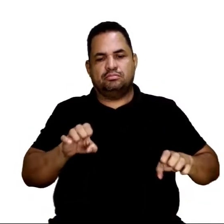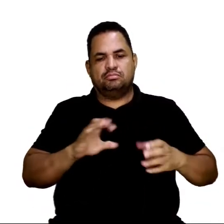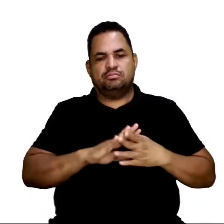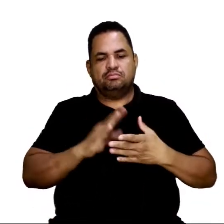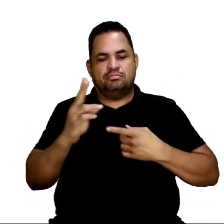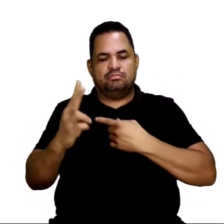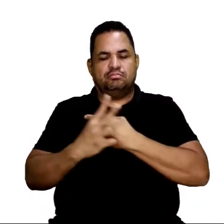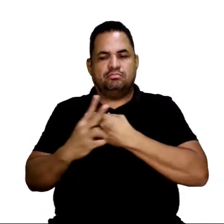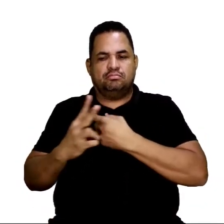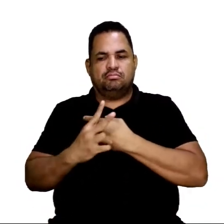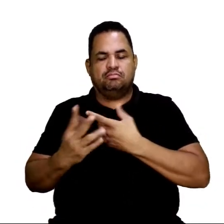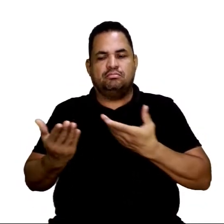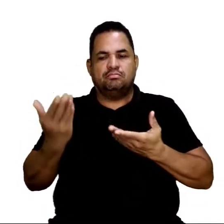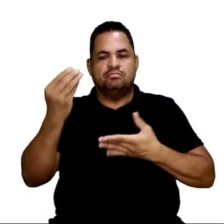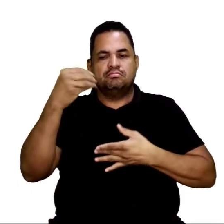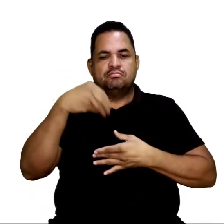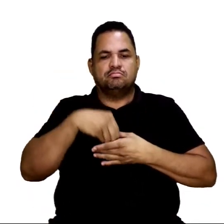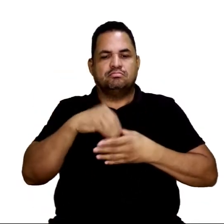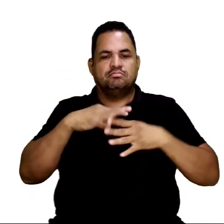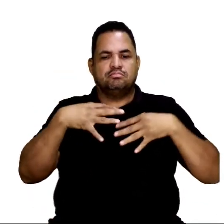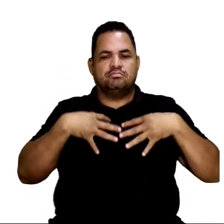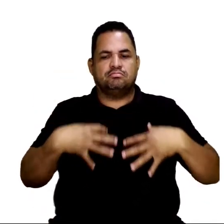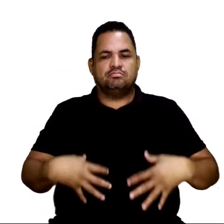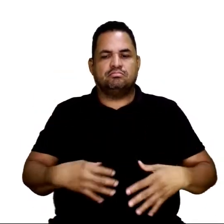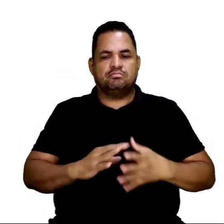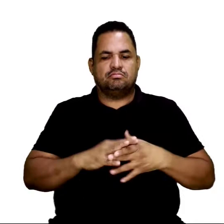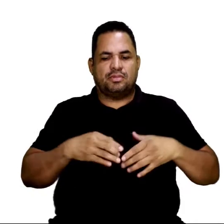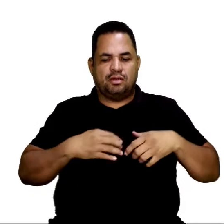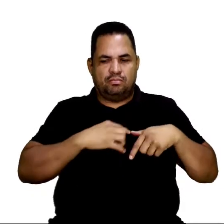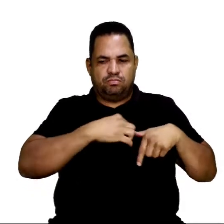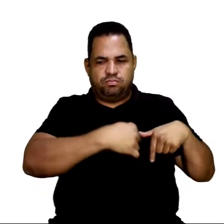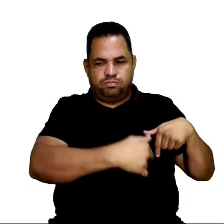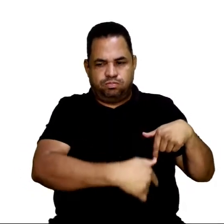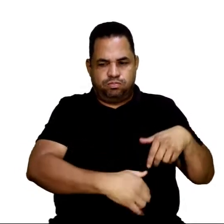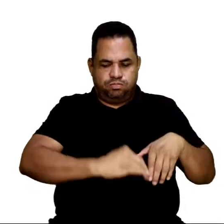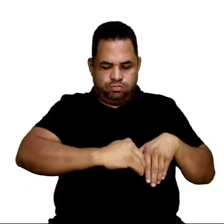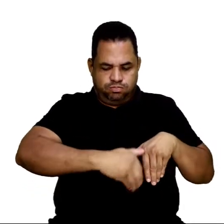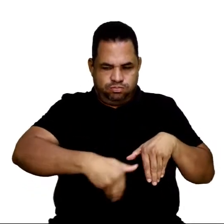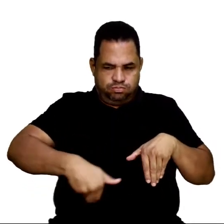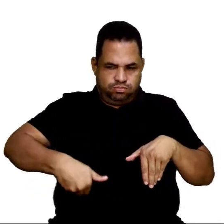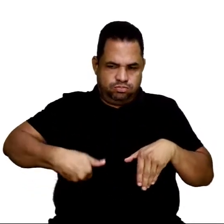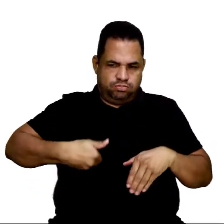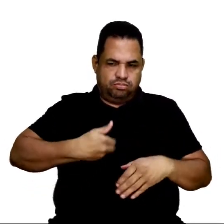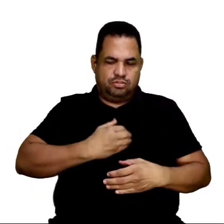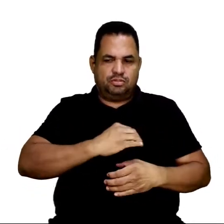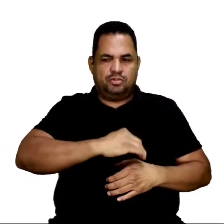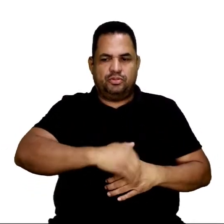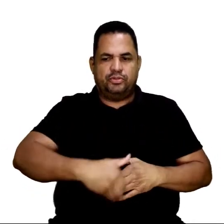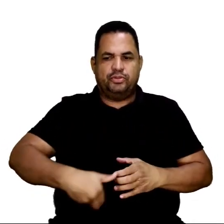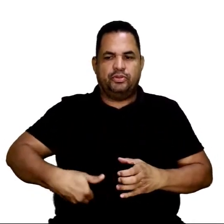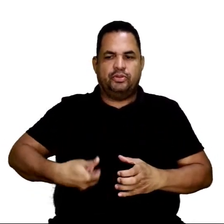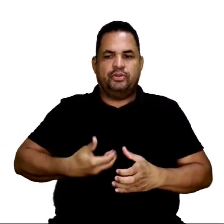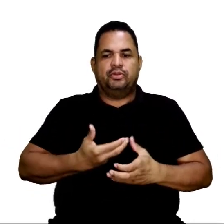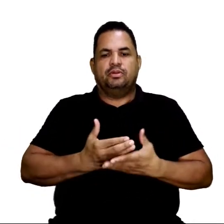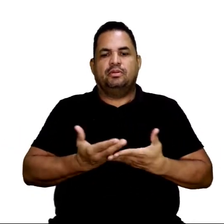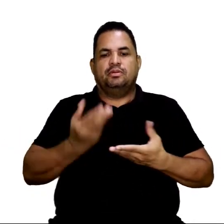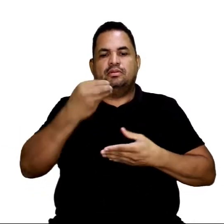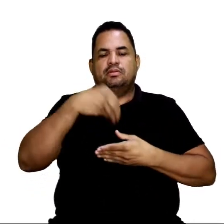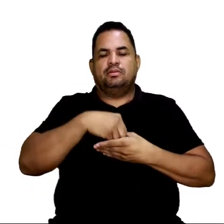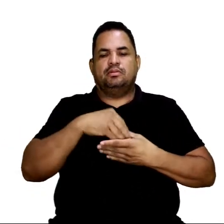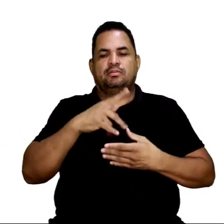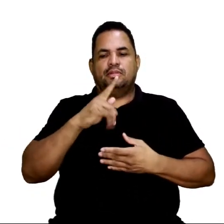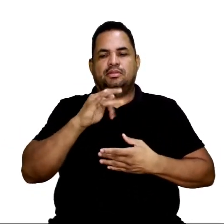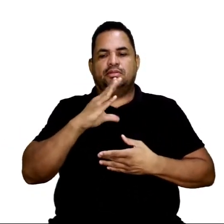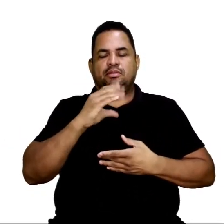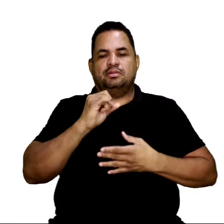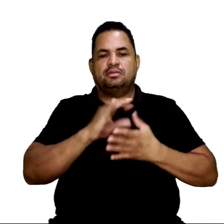isso protegido nos organismos placentários, que nós somos placentários dentro da placenta. E aí você tá